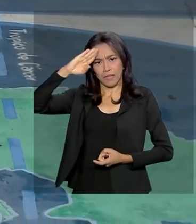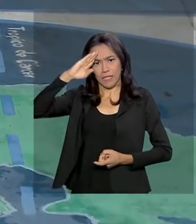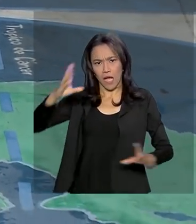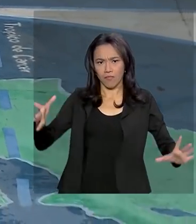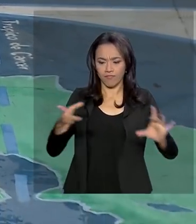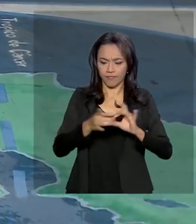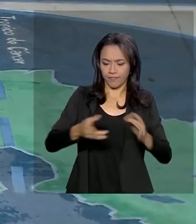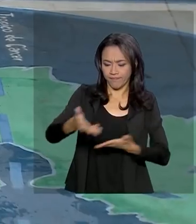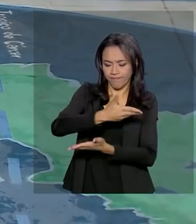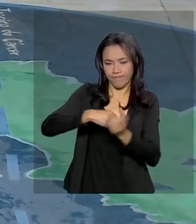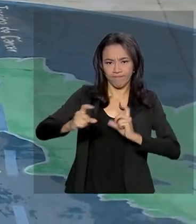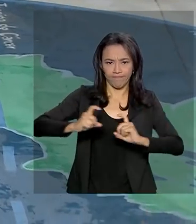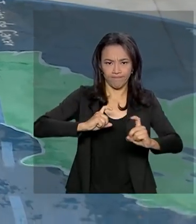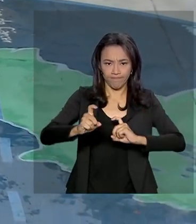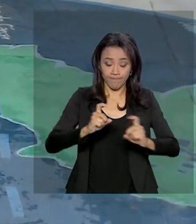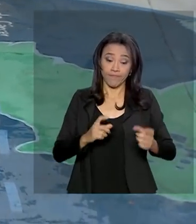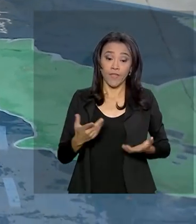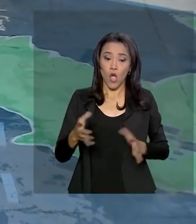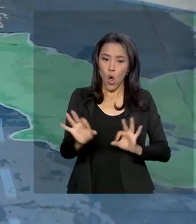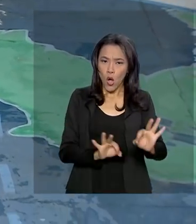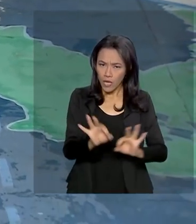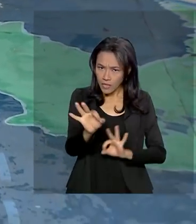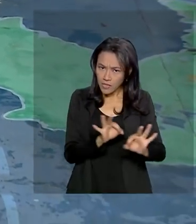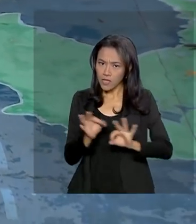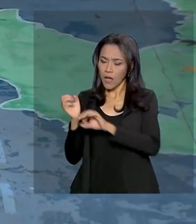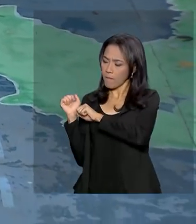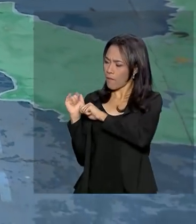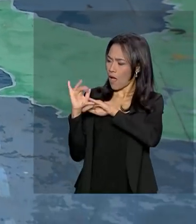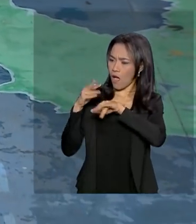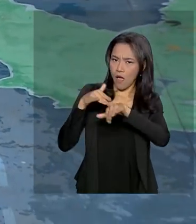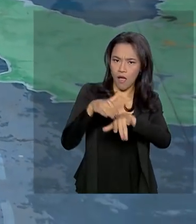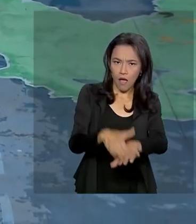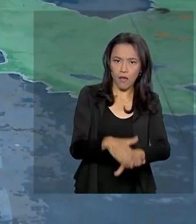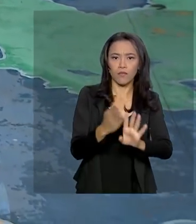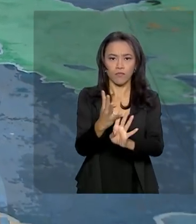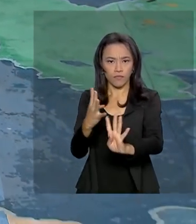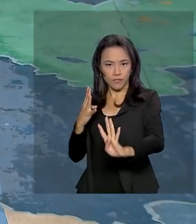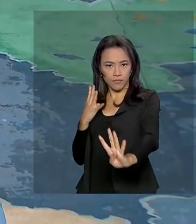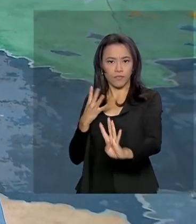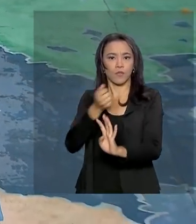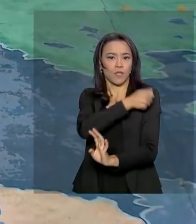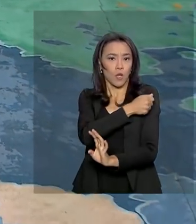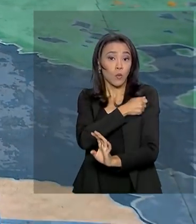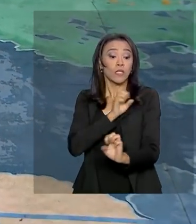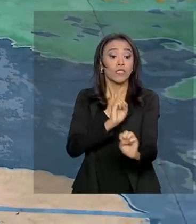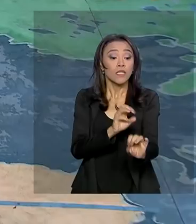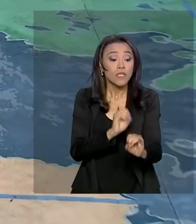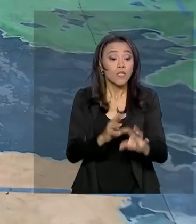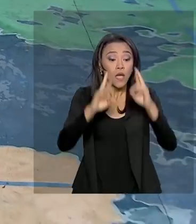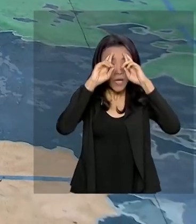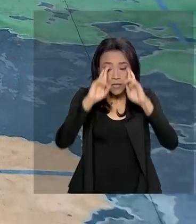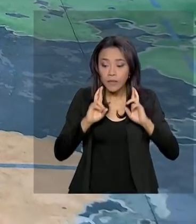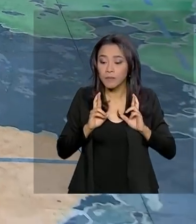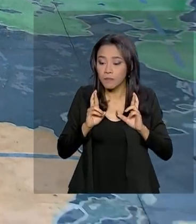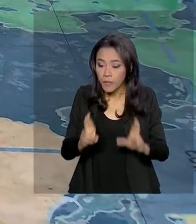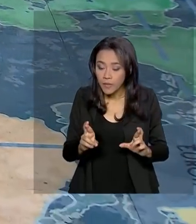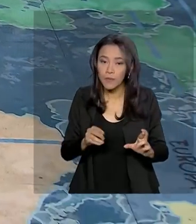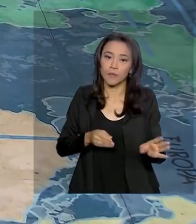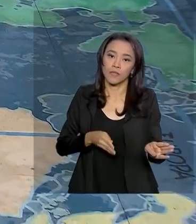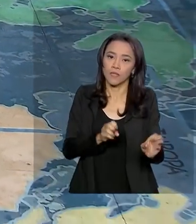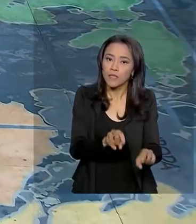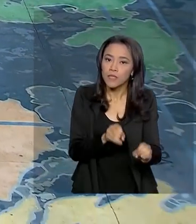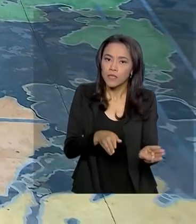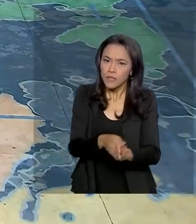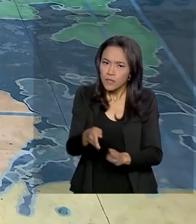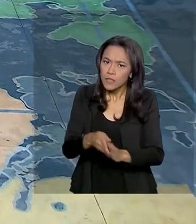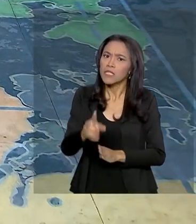ajudar a organizar a chegada dos alunos e o início das aulas, os militares trazem conceitos de disciplina e respeito que acabam refletindo no